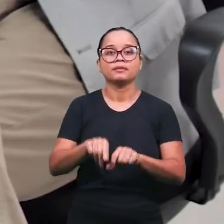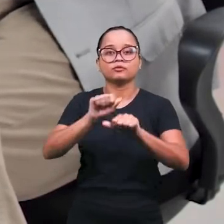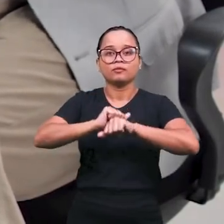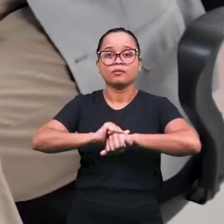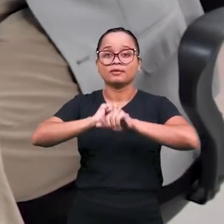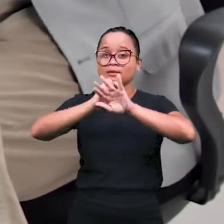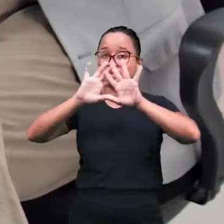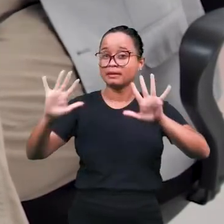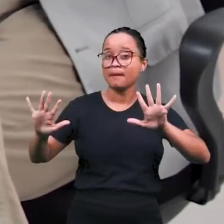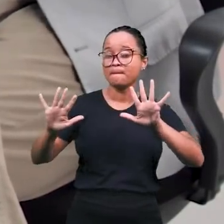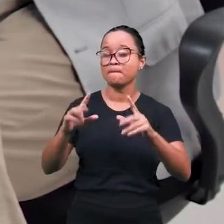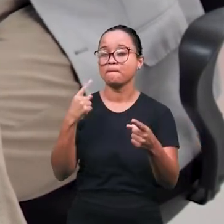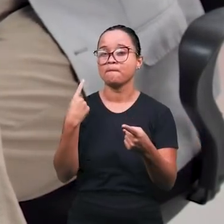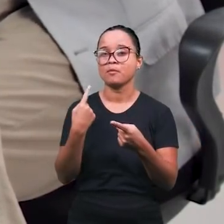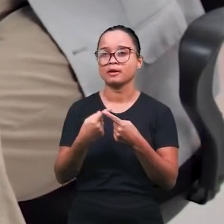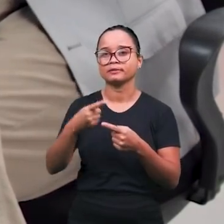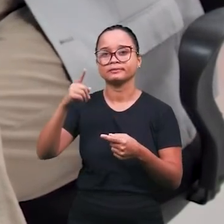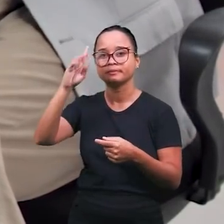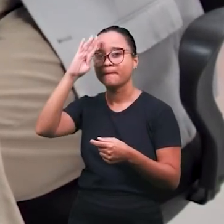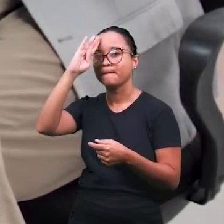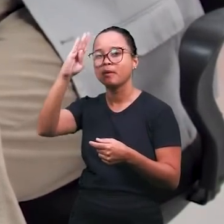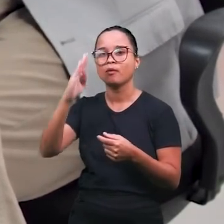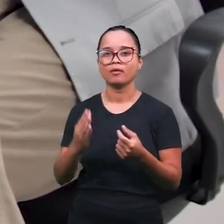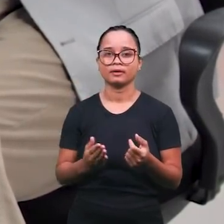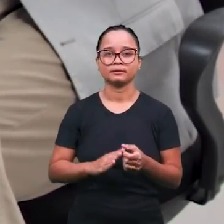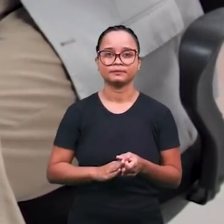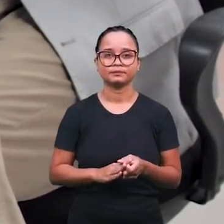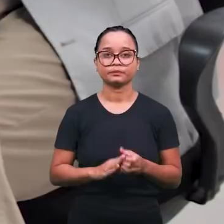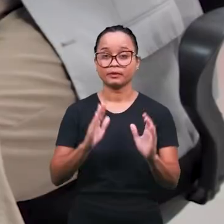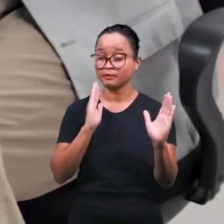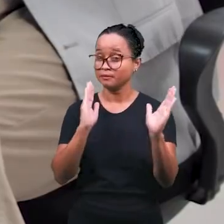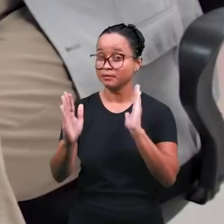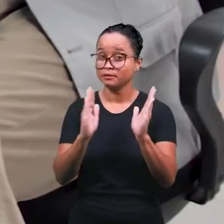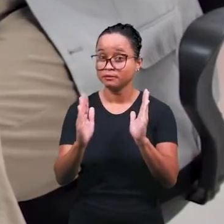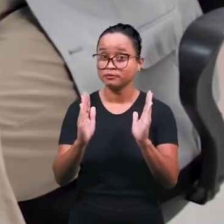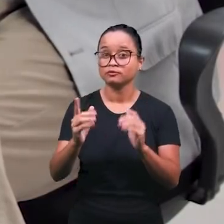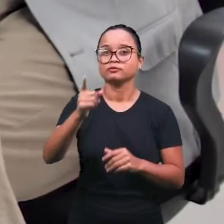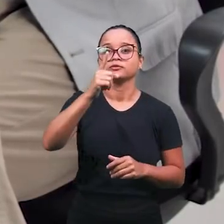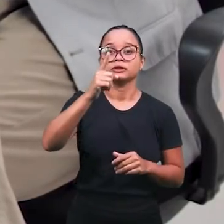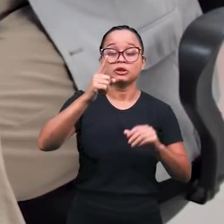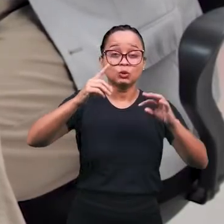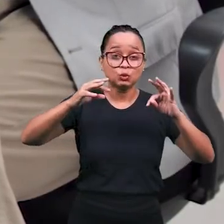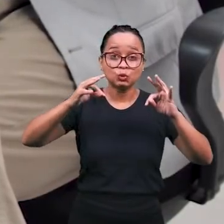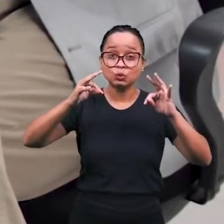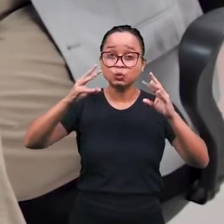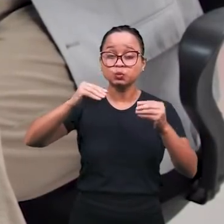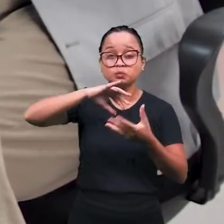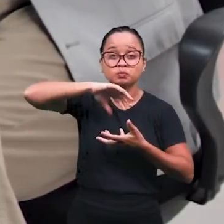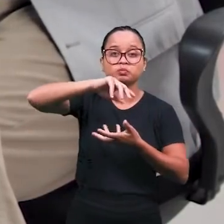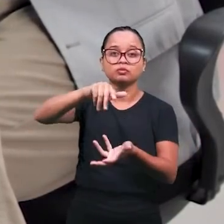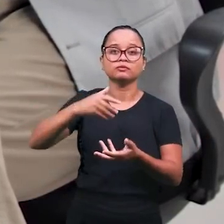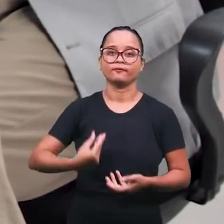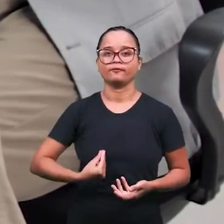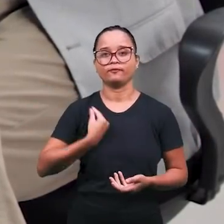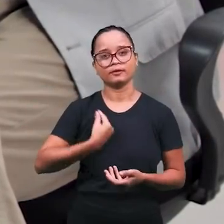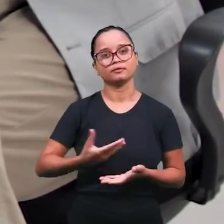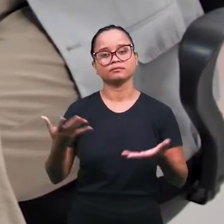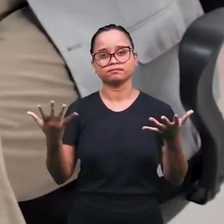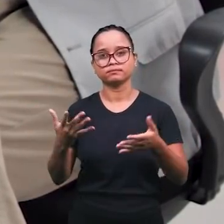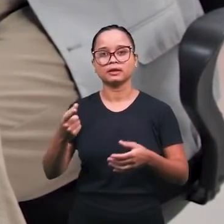gente esclarecer, principalmente nesse momento pelo qual o planeta está passando? A gente pode